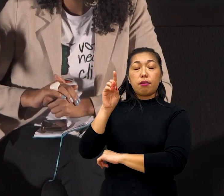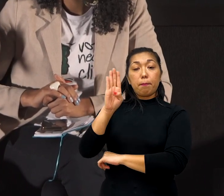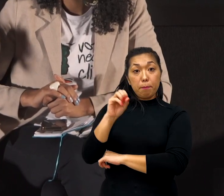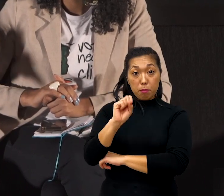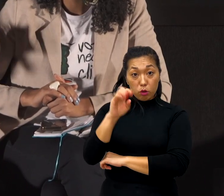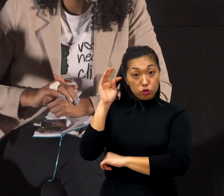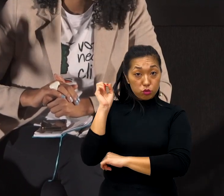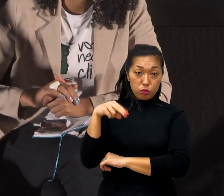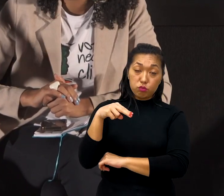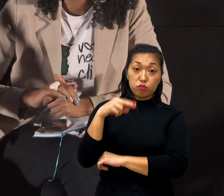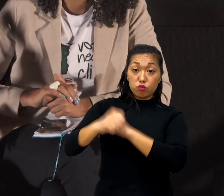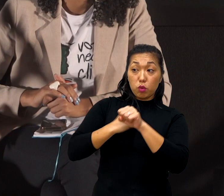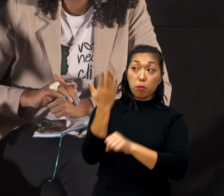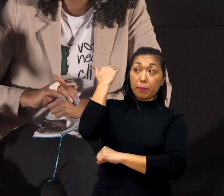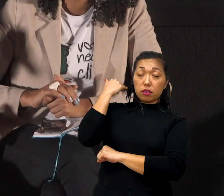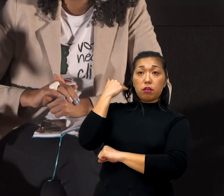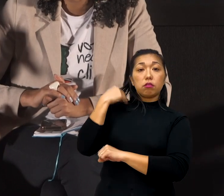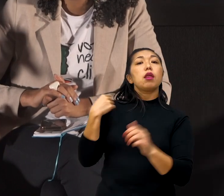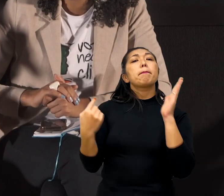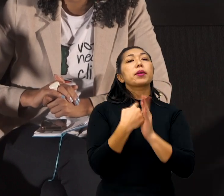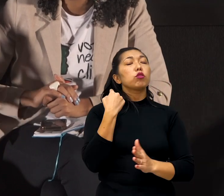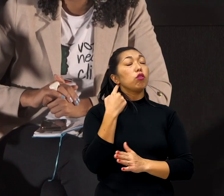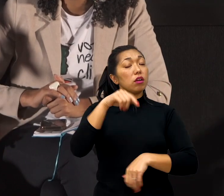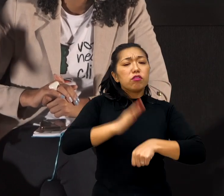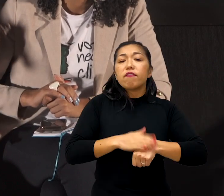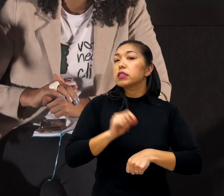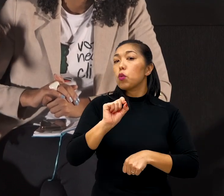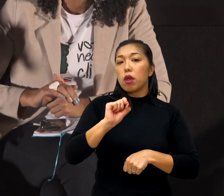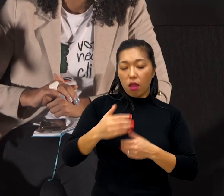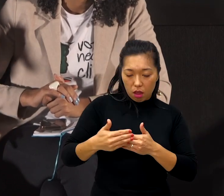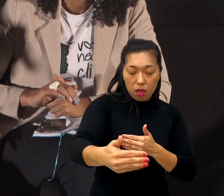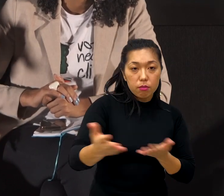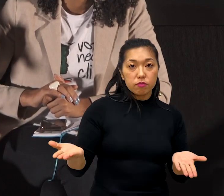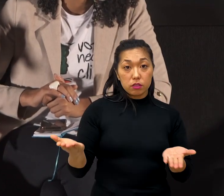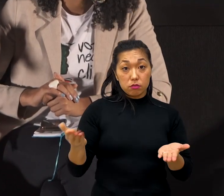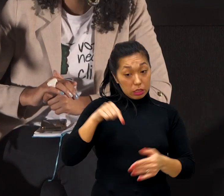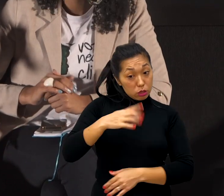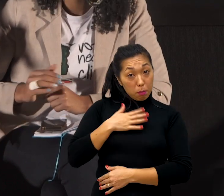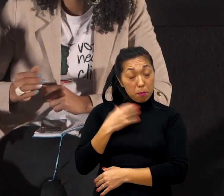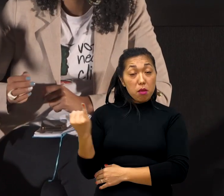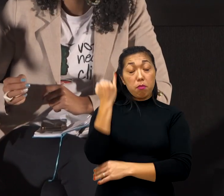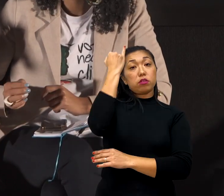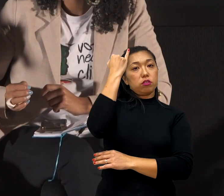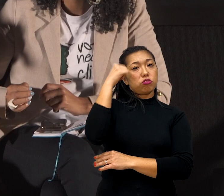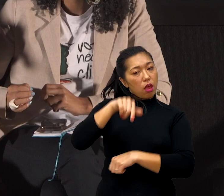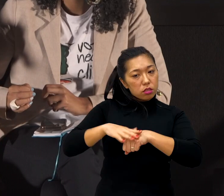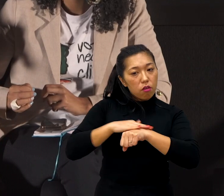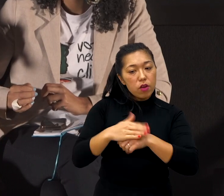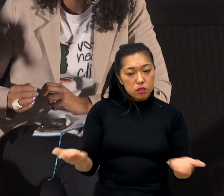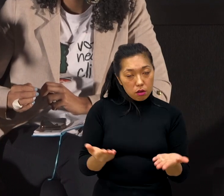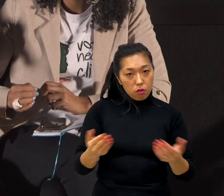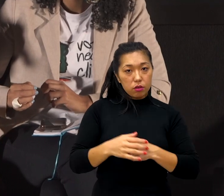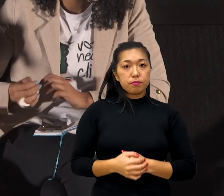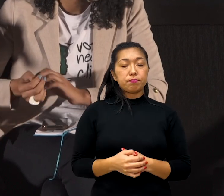que a gente vai fazer saindo daqui? É isso que me importa, sabe? É essa conversa que eu quero